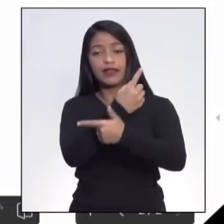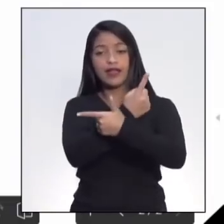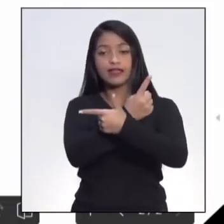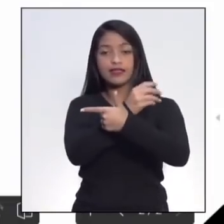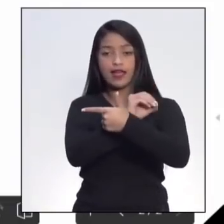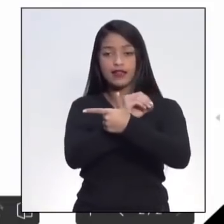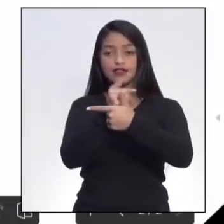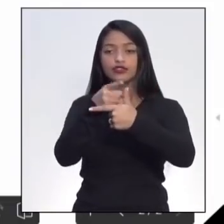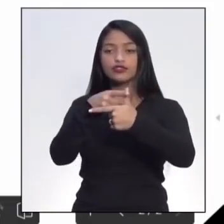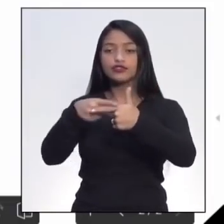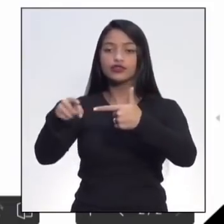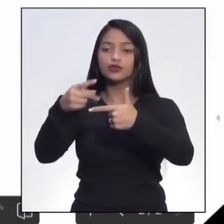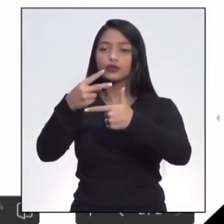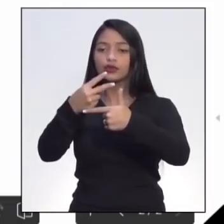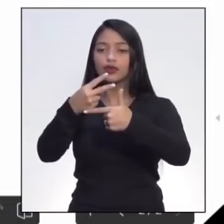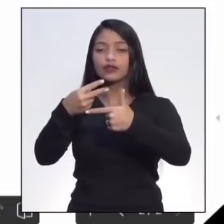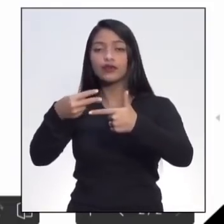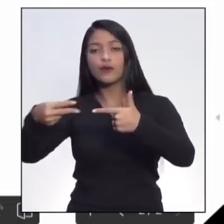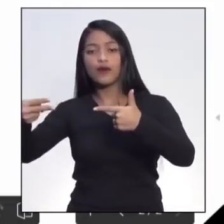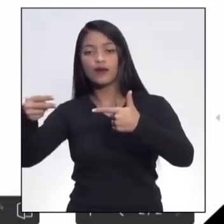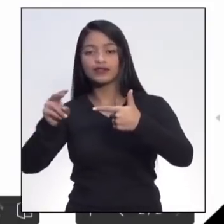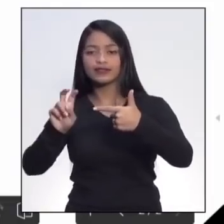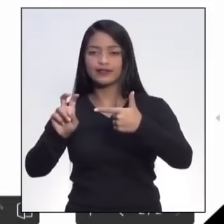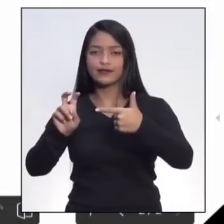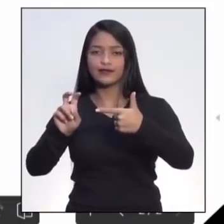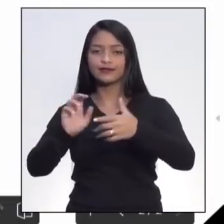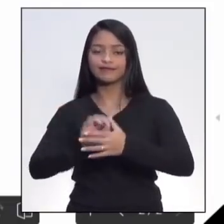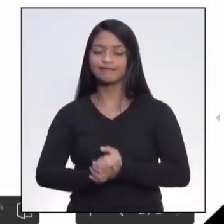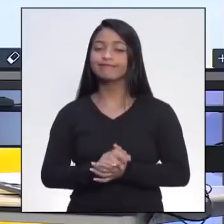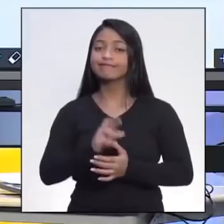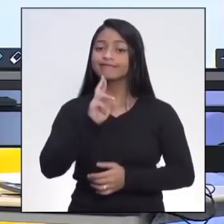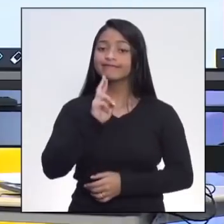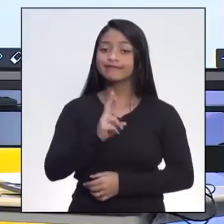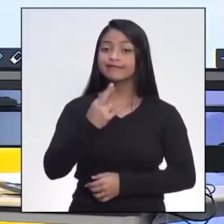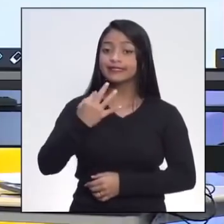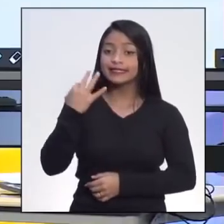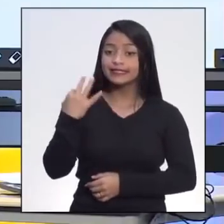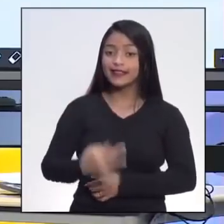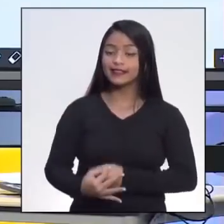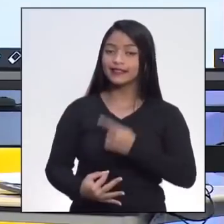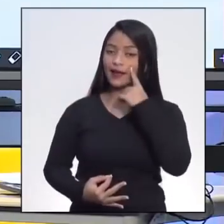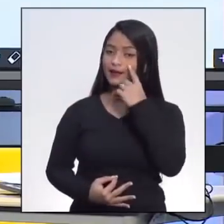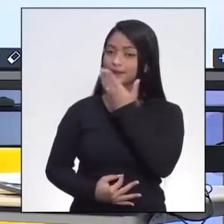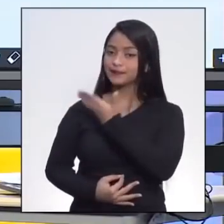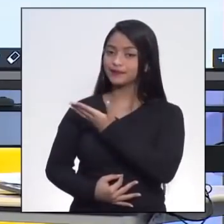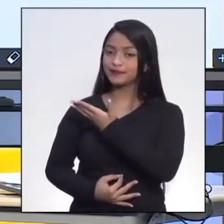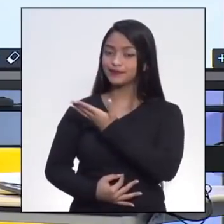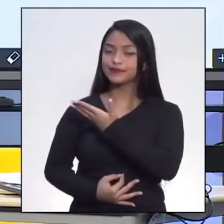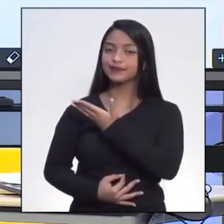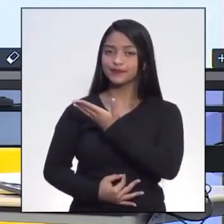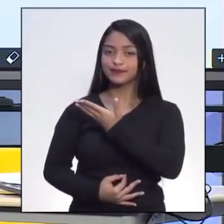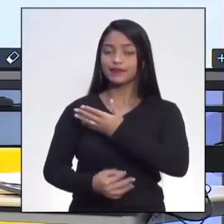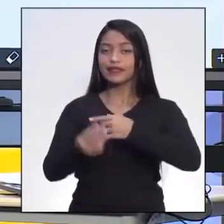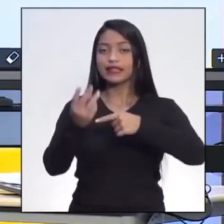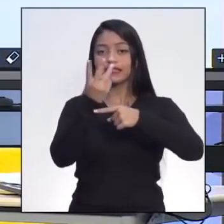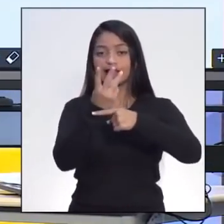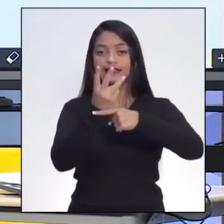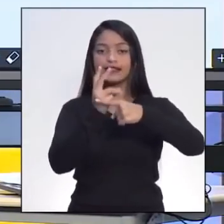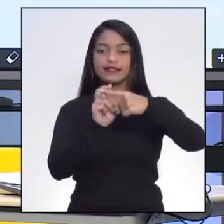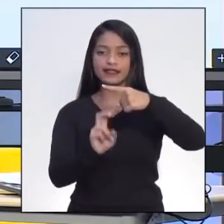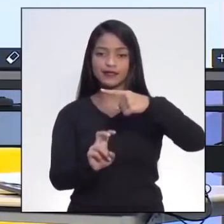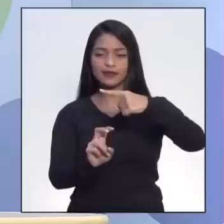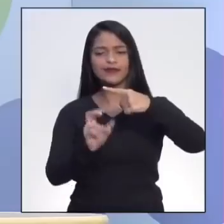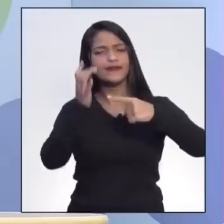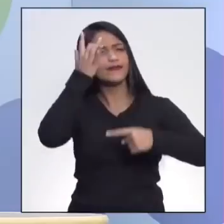2, 5. Então, a alternativa correta é 3/5. Fácil